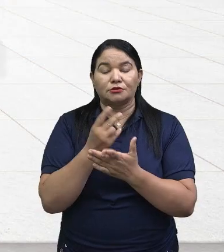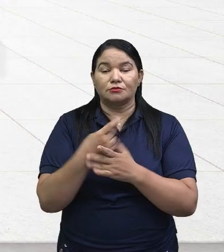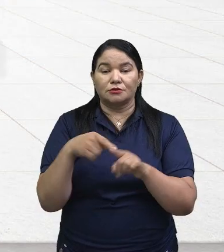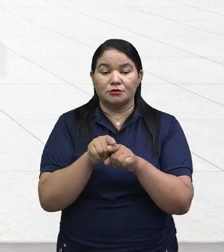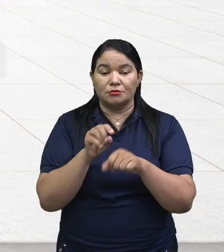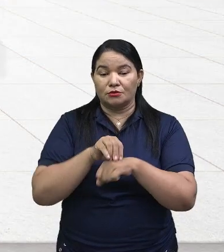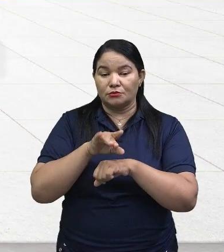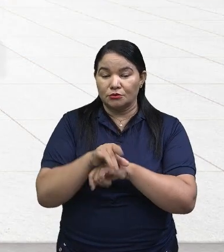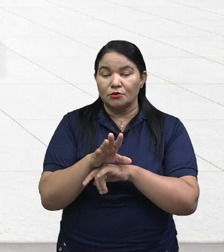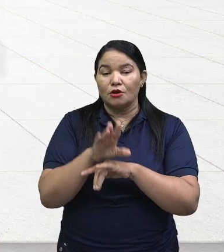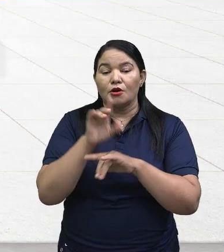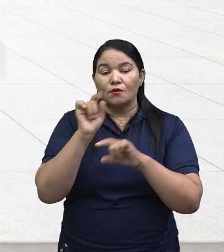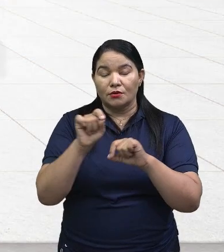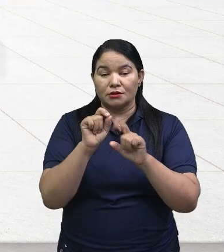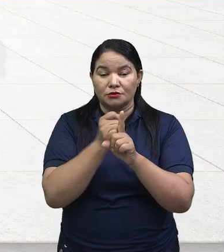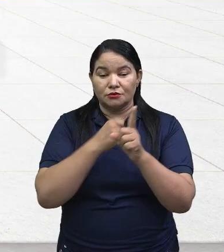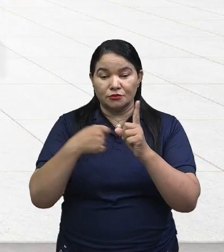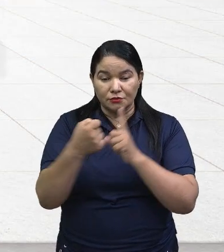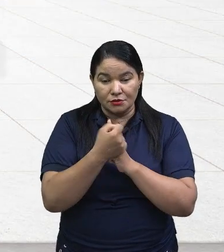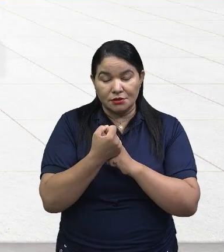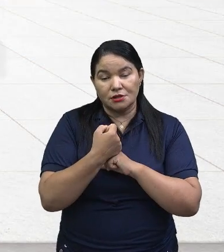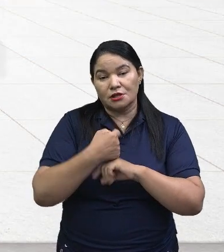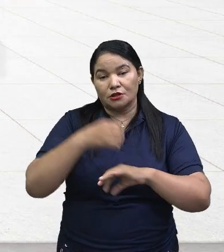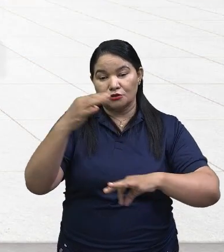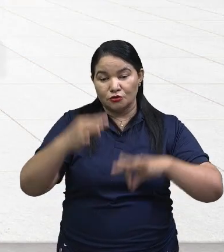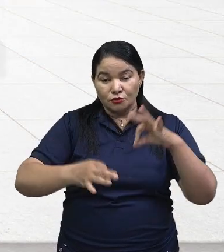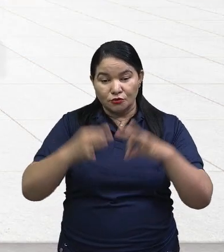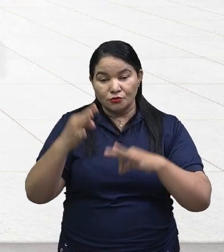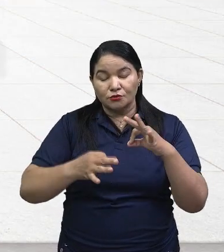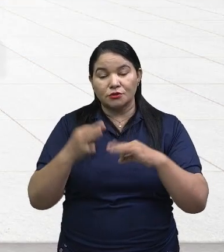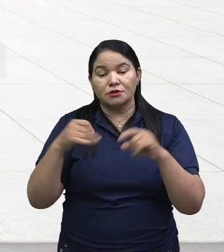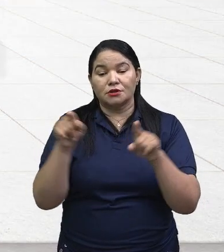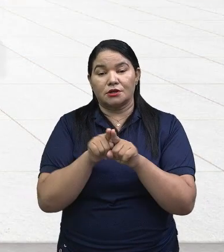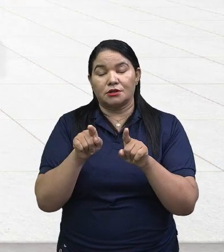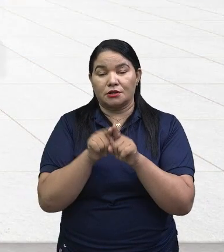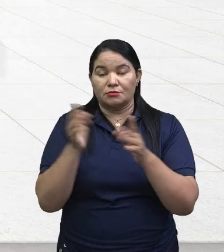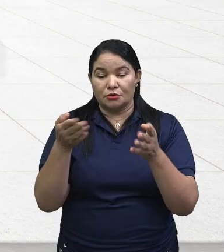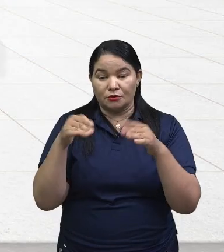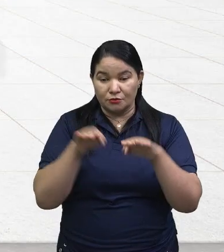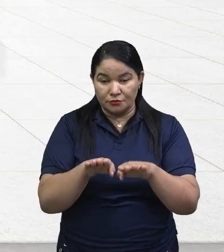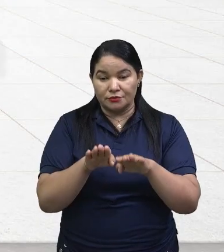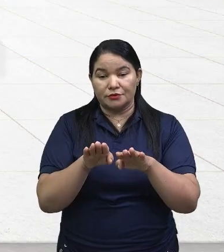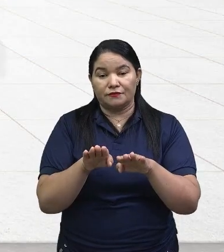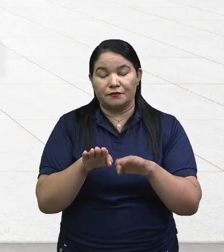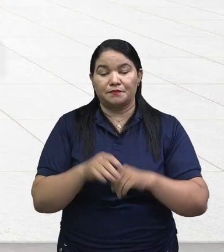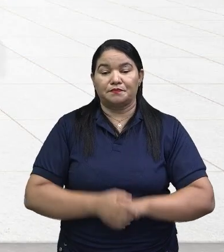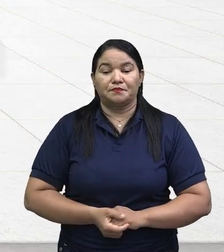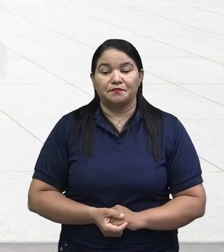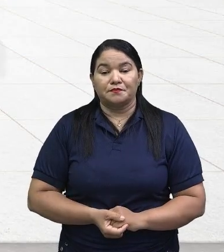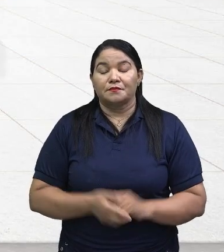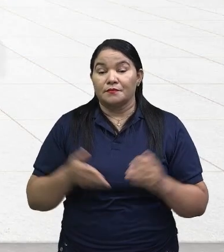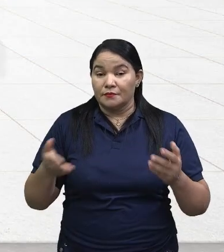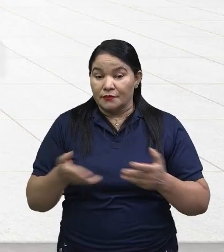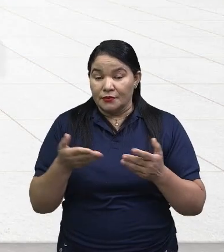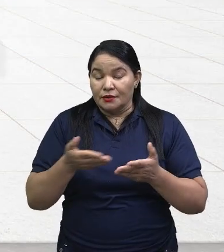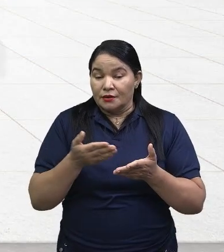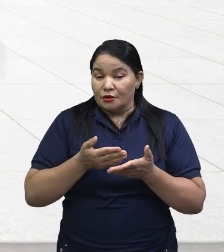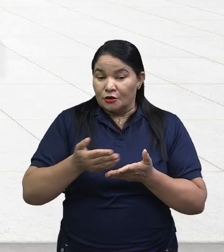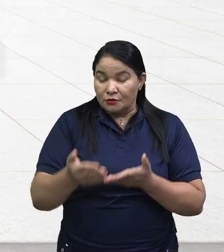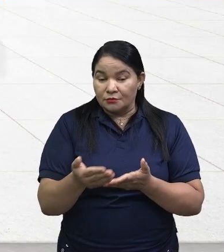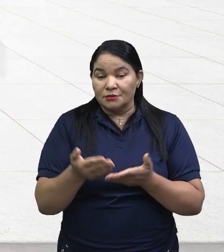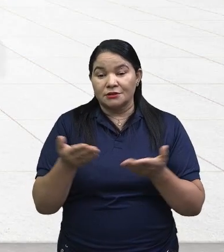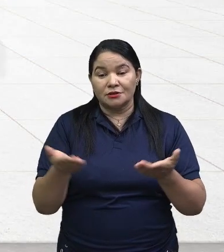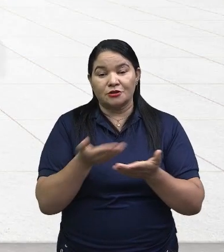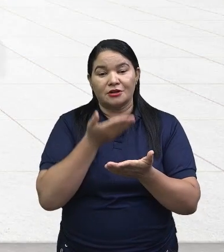para a construção de uma sociedade cada vez mais justa e inclusiva. E para iniciar aqui